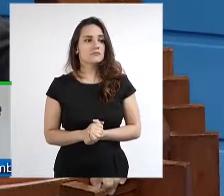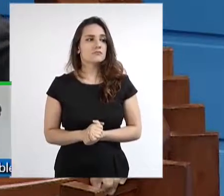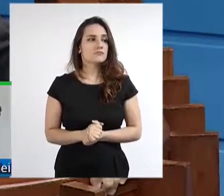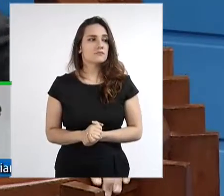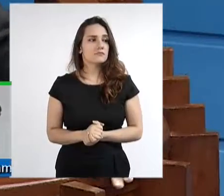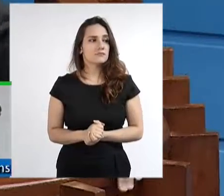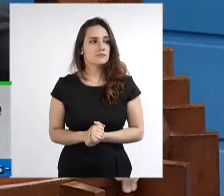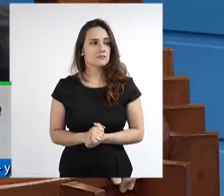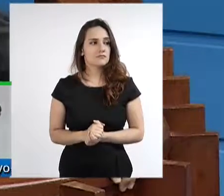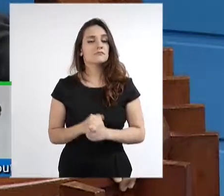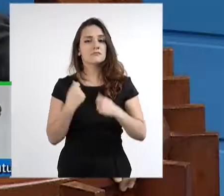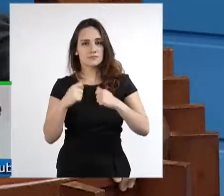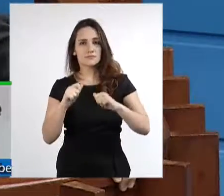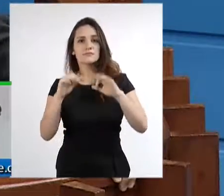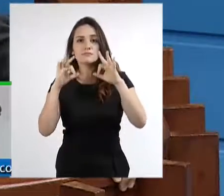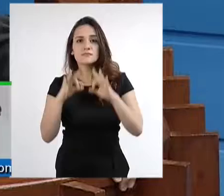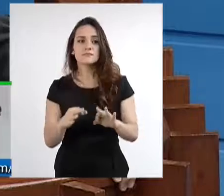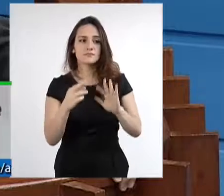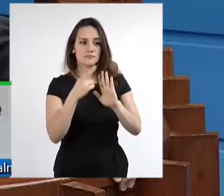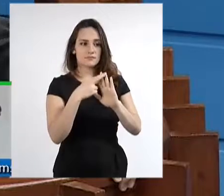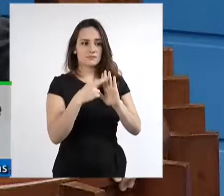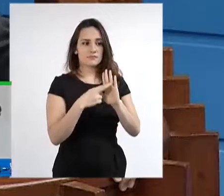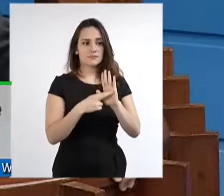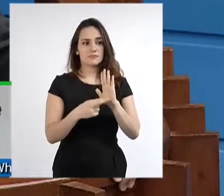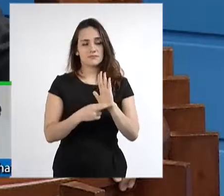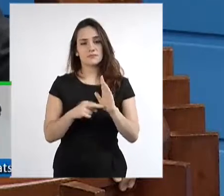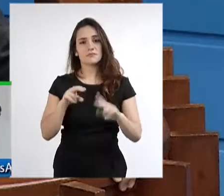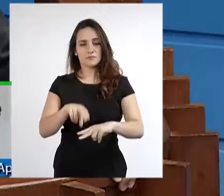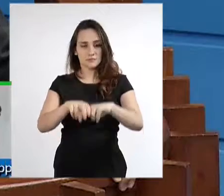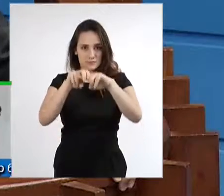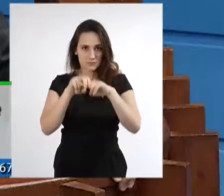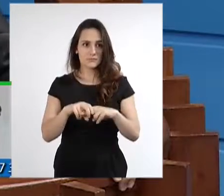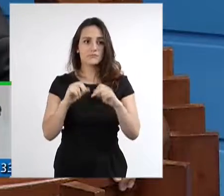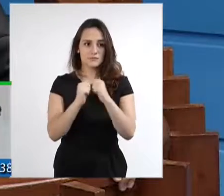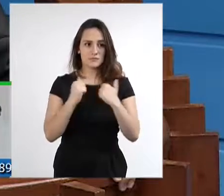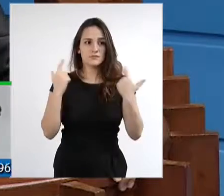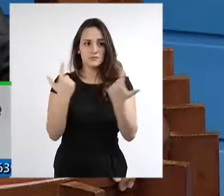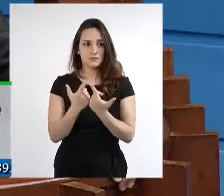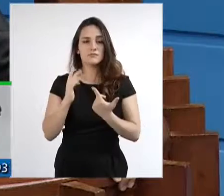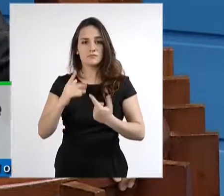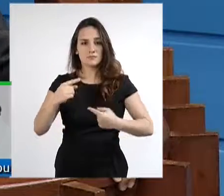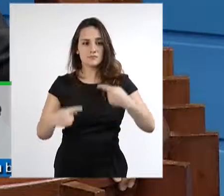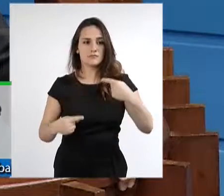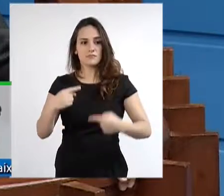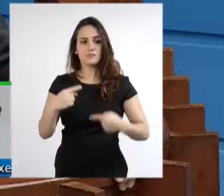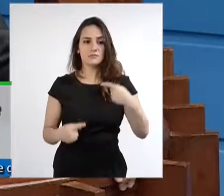mais definido, e a Assembleia Legislativa tem discutido isso,